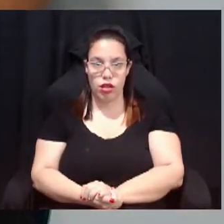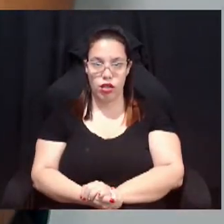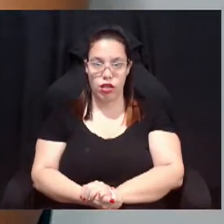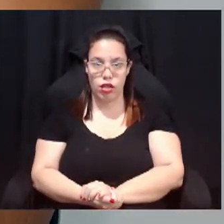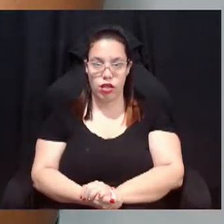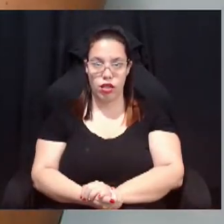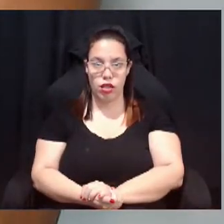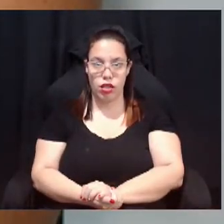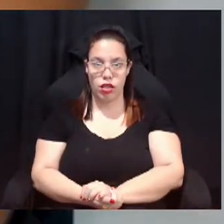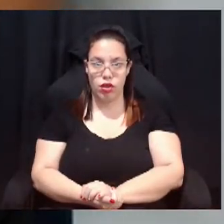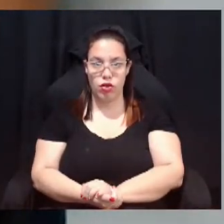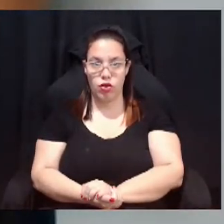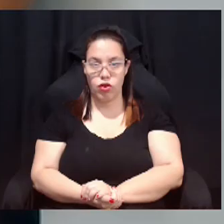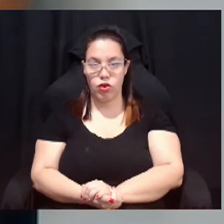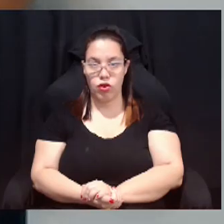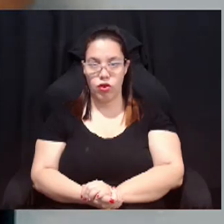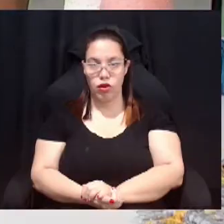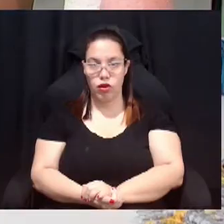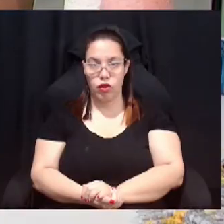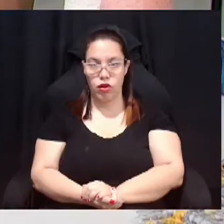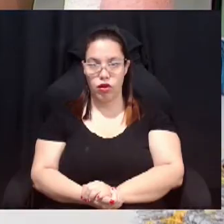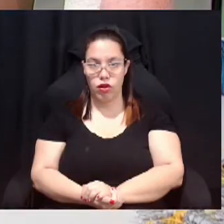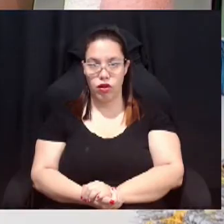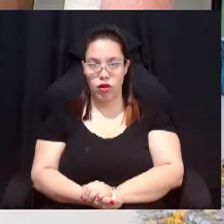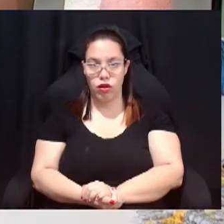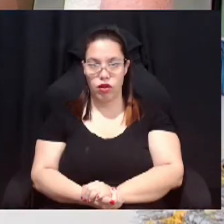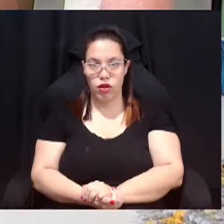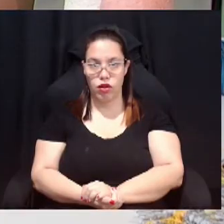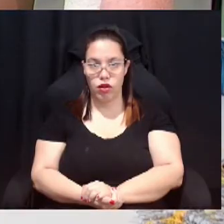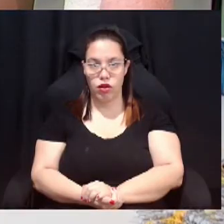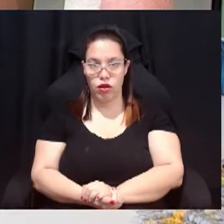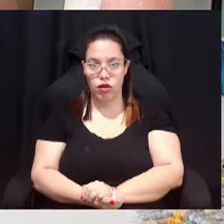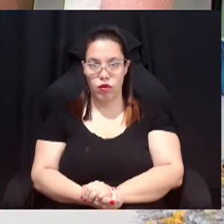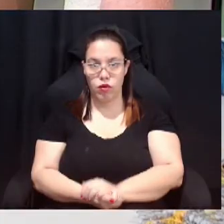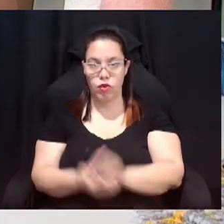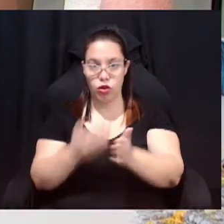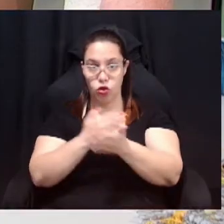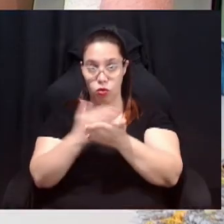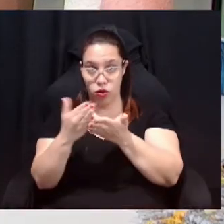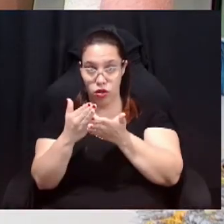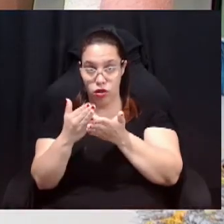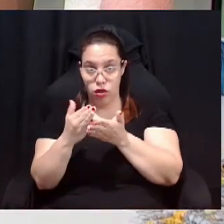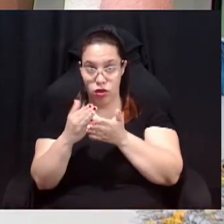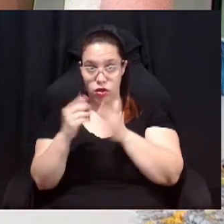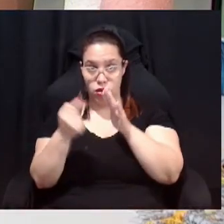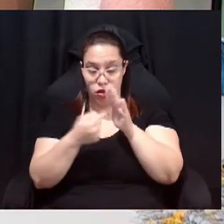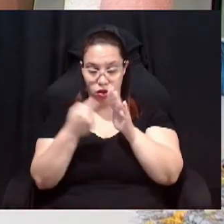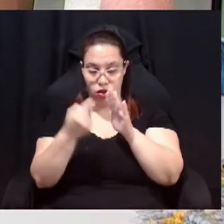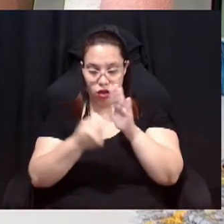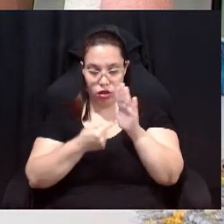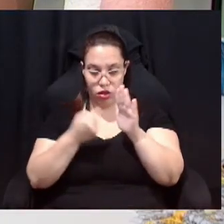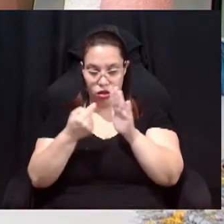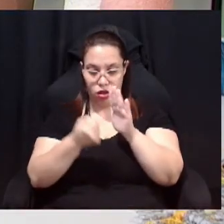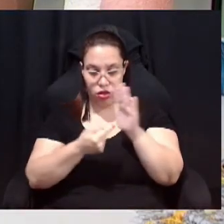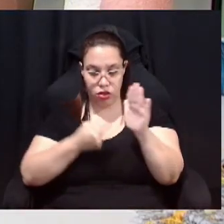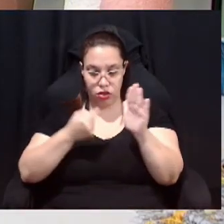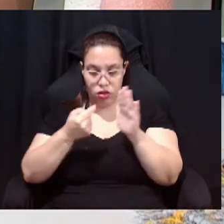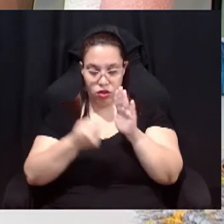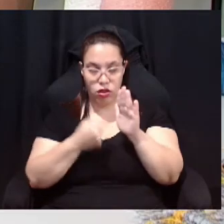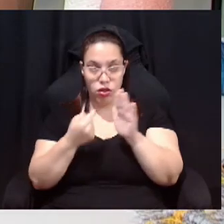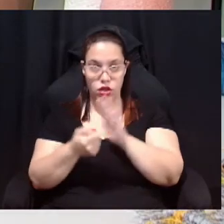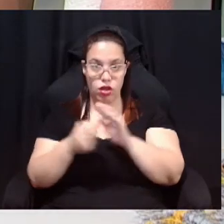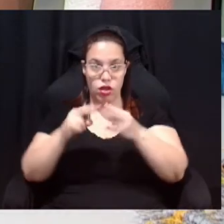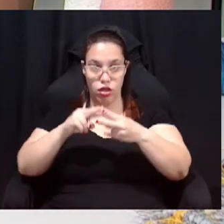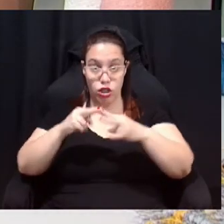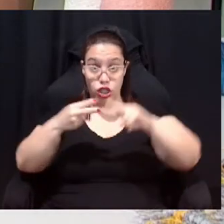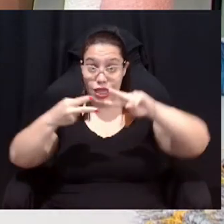daqui. perdão. Pra gente começar a fazer o corpinho e ele começar a ter esse formato de DNA,